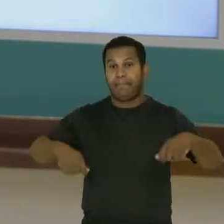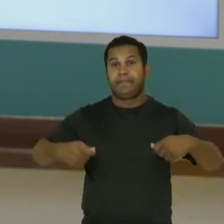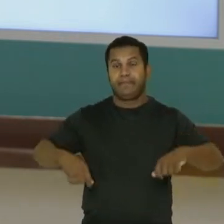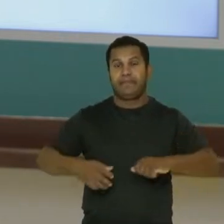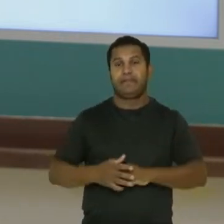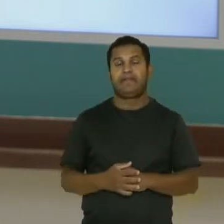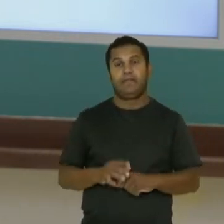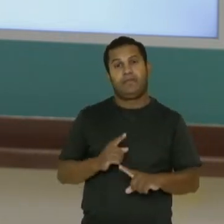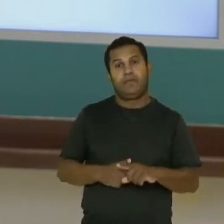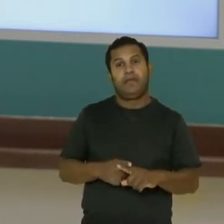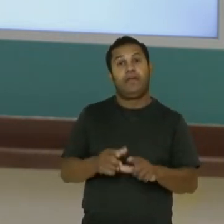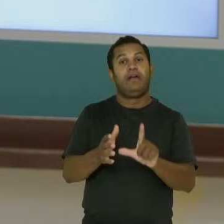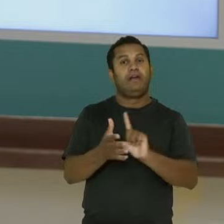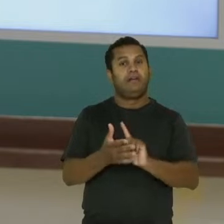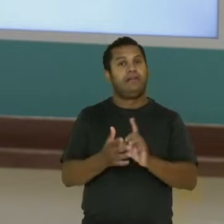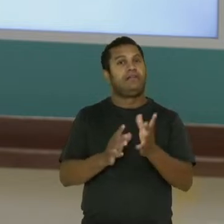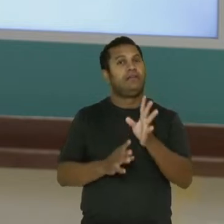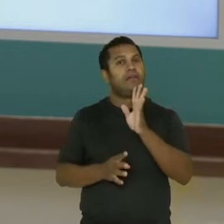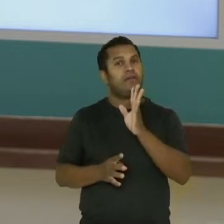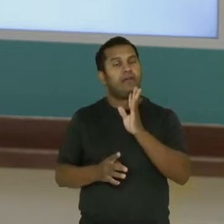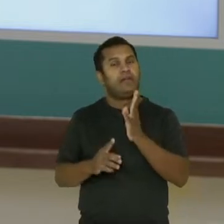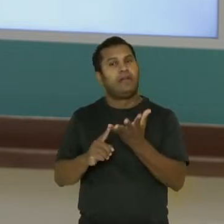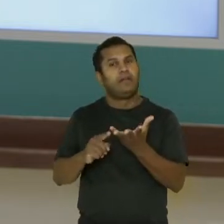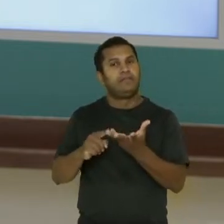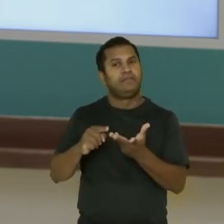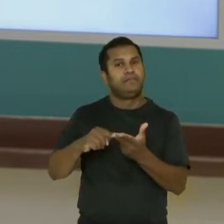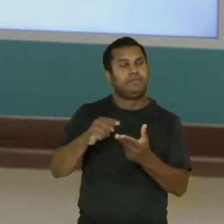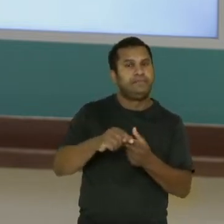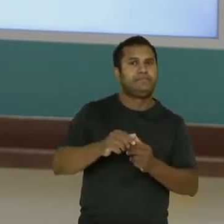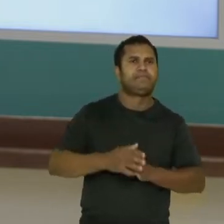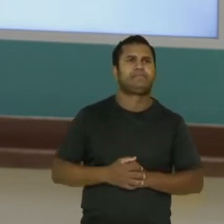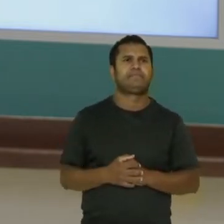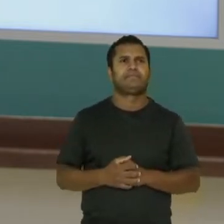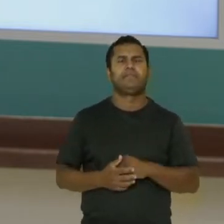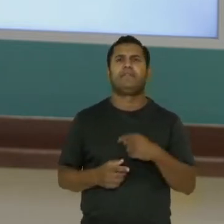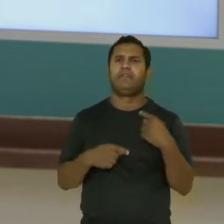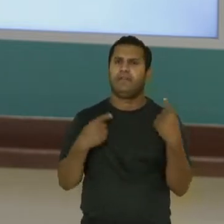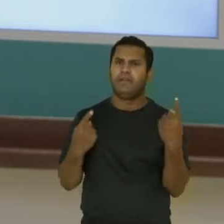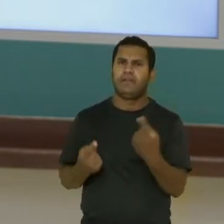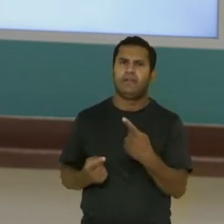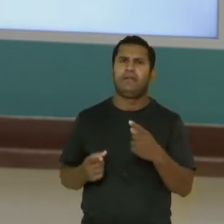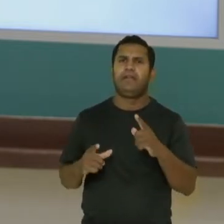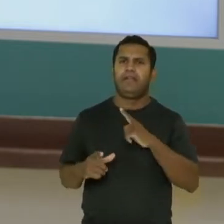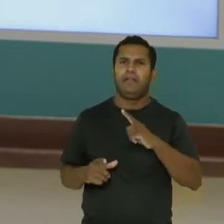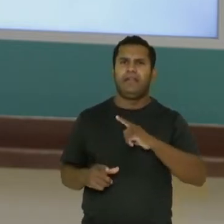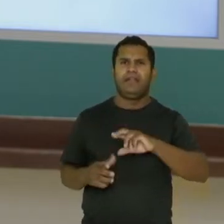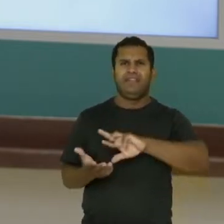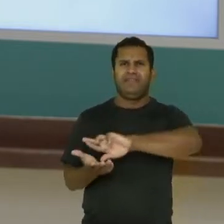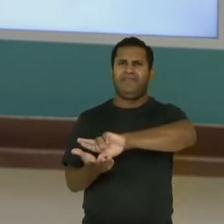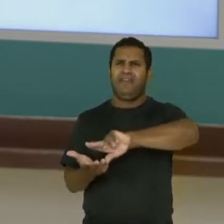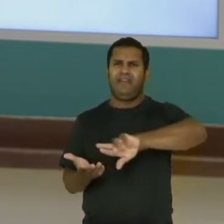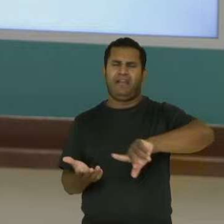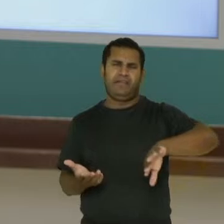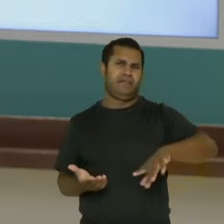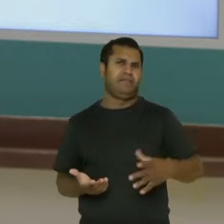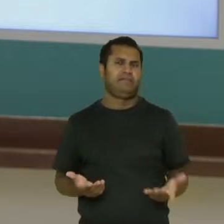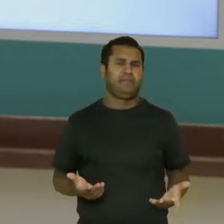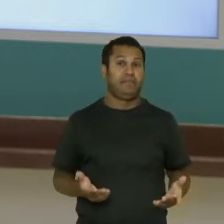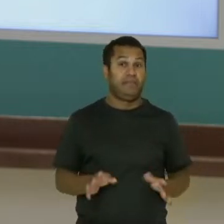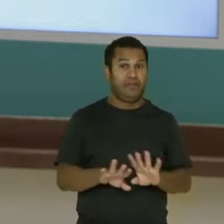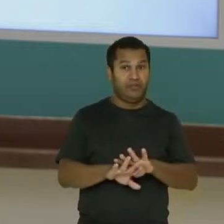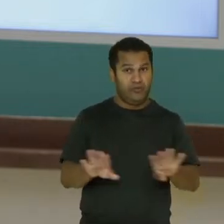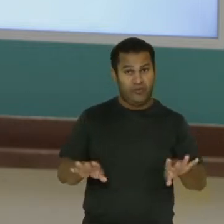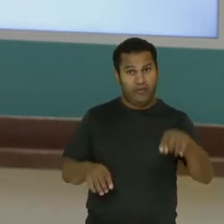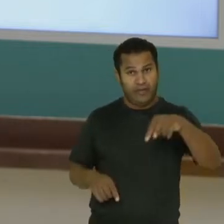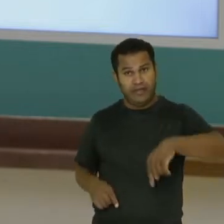E aí nós dizemos que existem diferentes regionalizações, não só no Brasil, mas no mundo, né? Se a